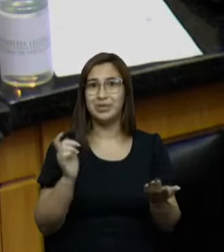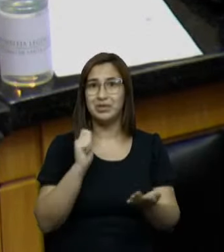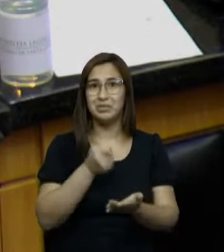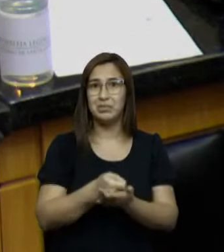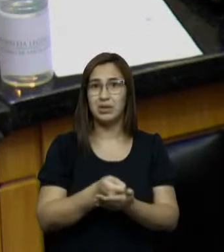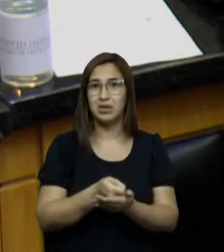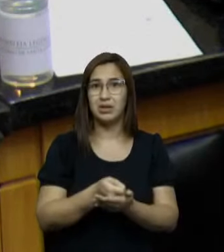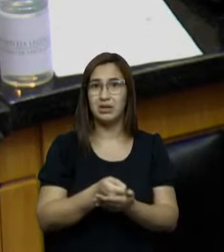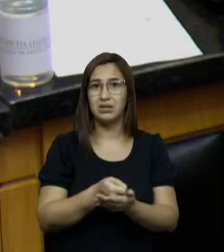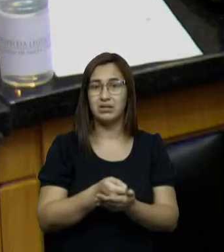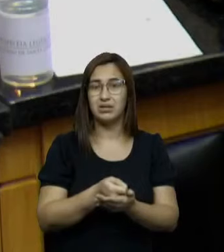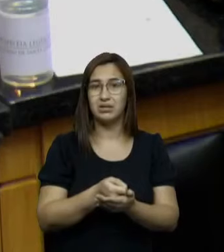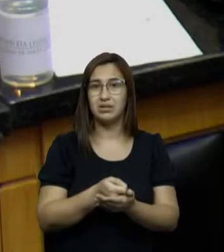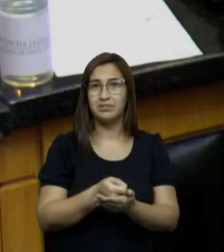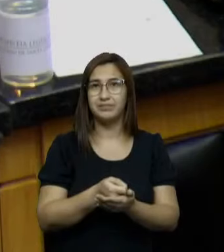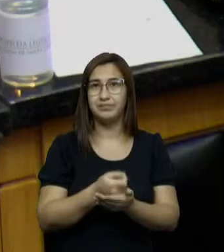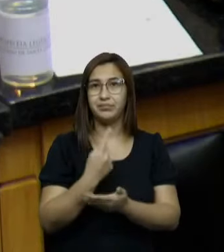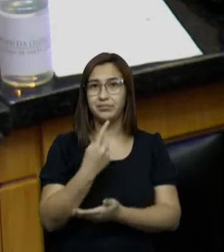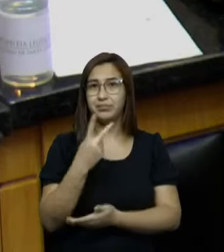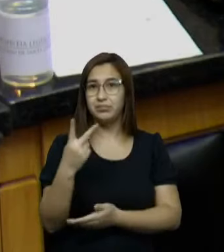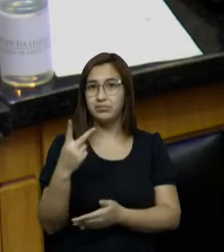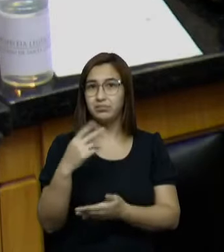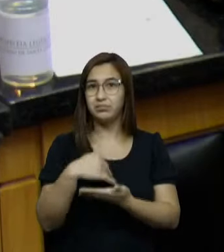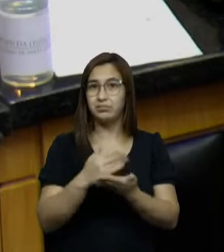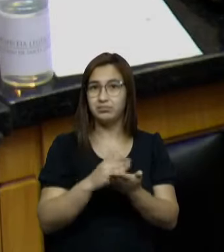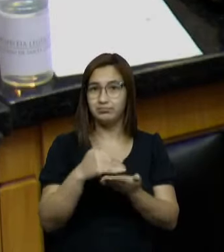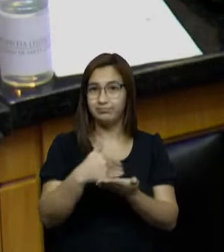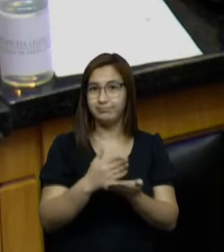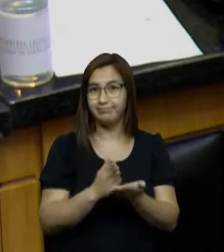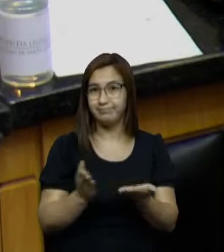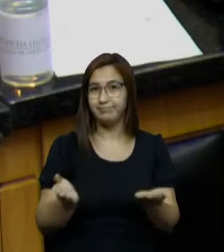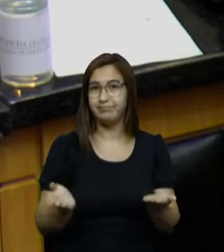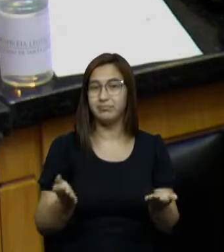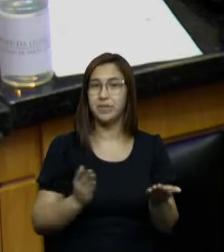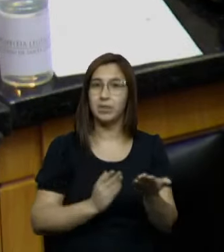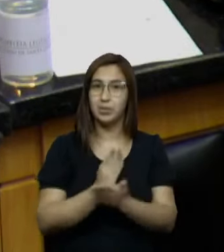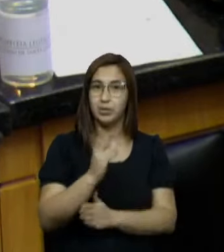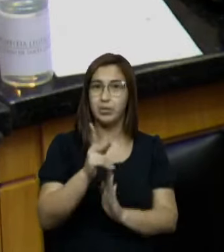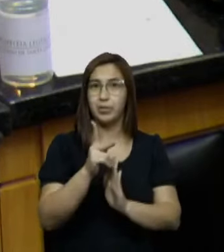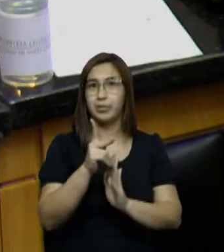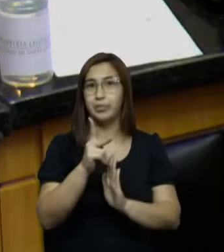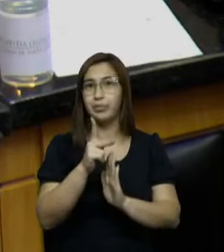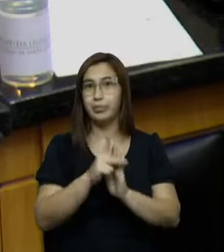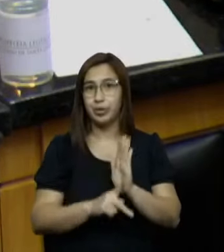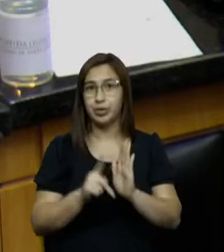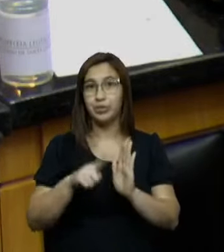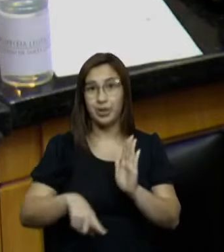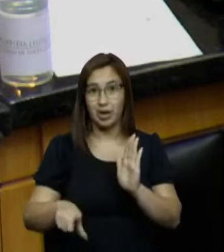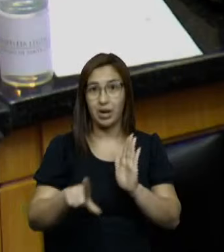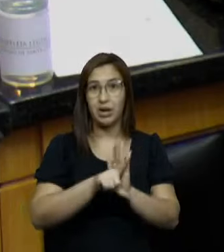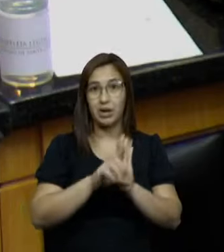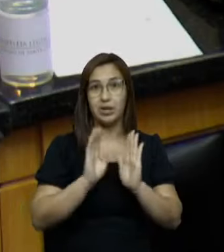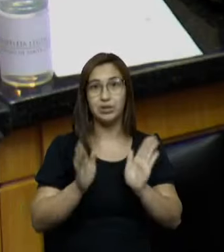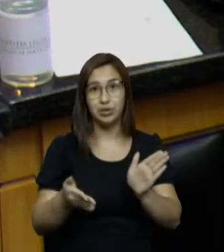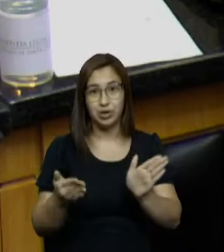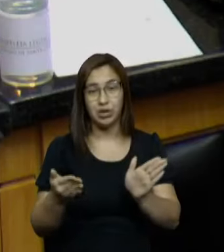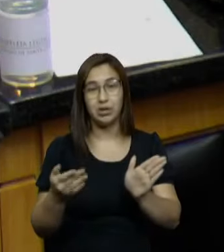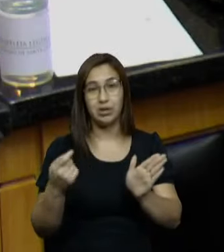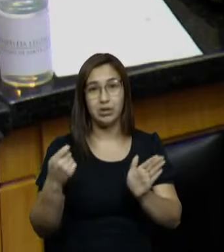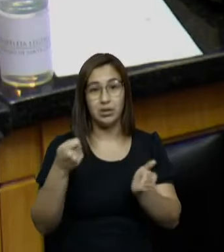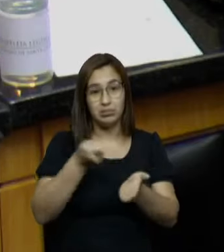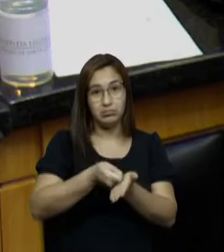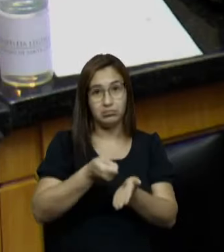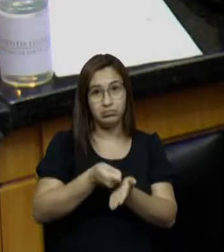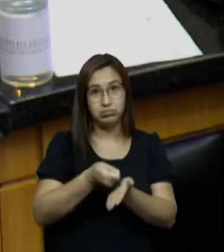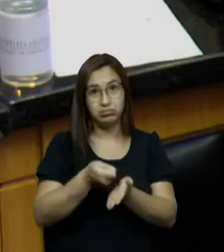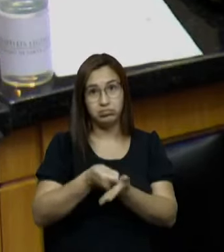podemos agora pagar em 12 vezes, ou seja, nós aprovamos um projeto, é lei, foi sancionado, há uma obrigação implícita